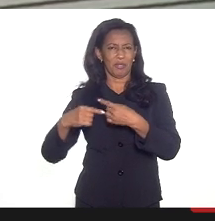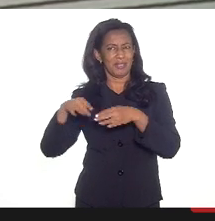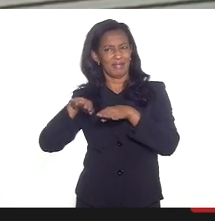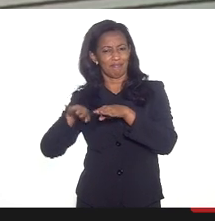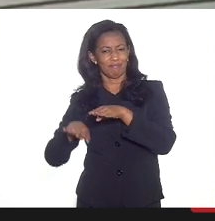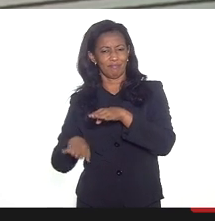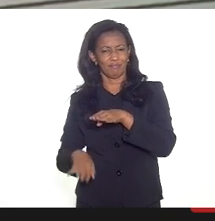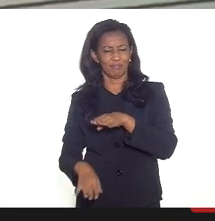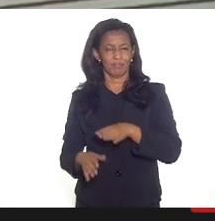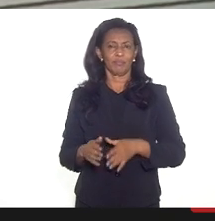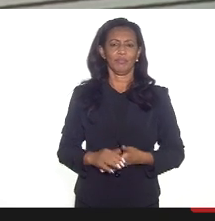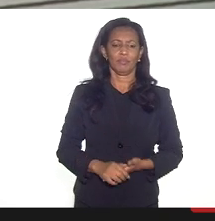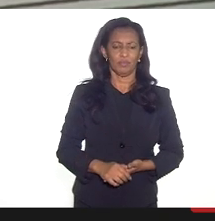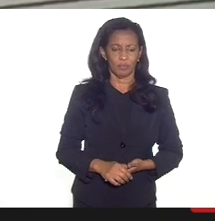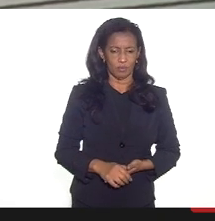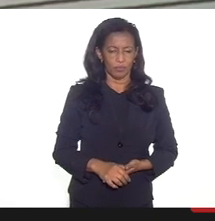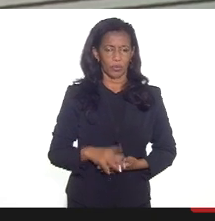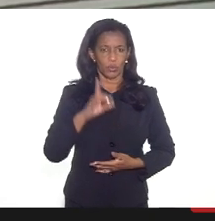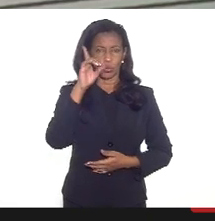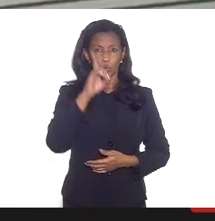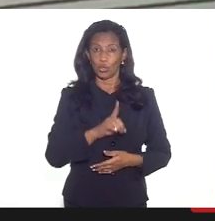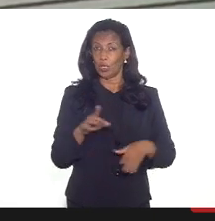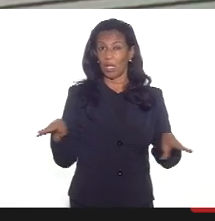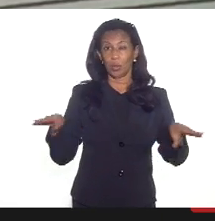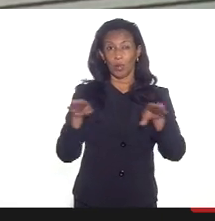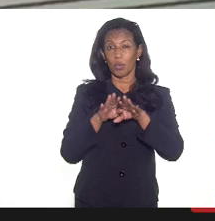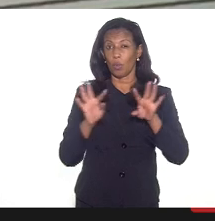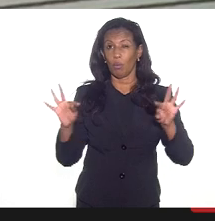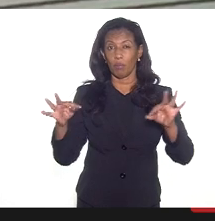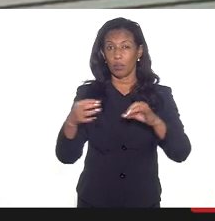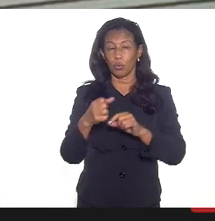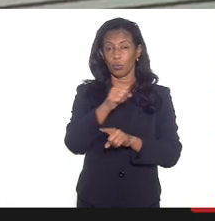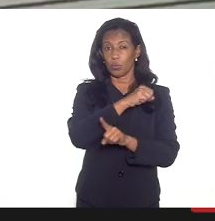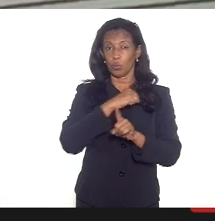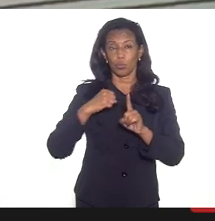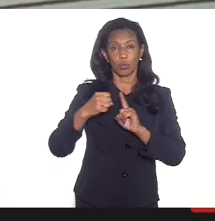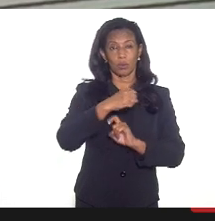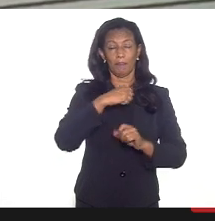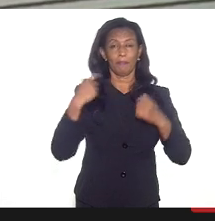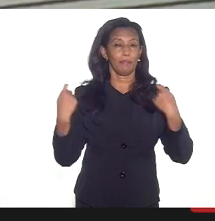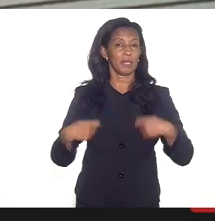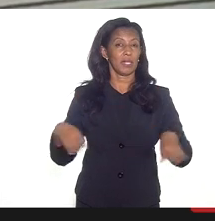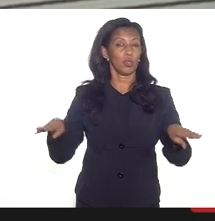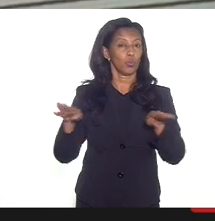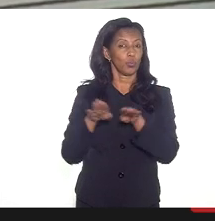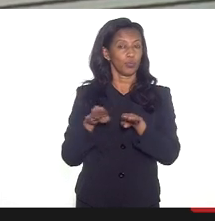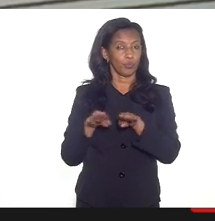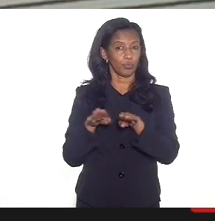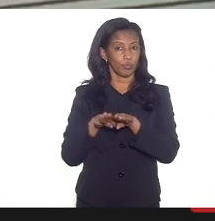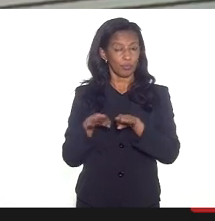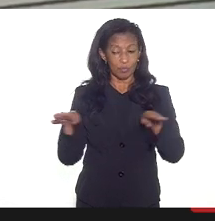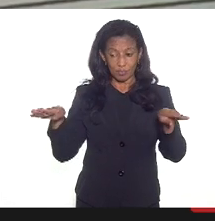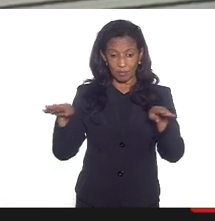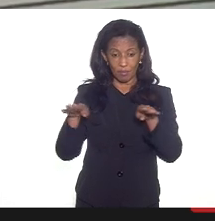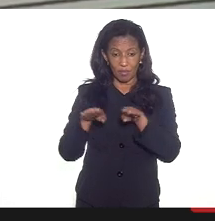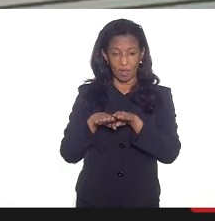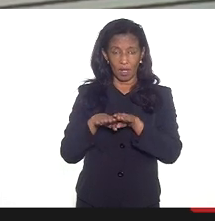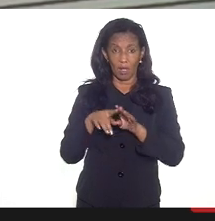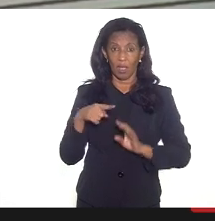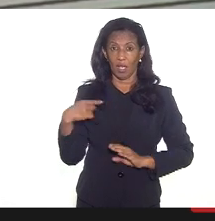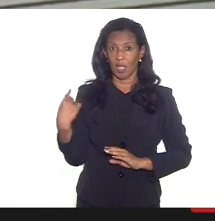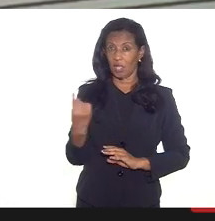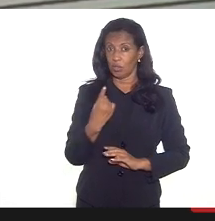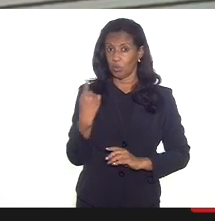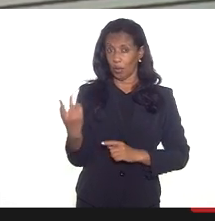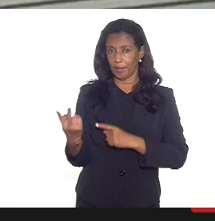gente tem que internalizar que o direito é igual para todos, a sociedade precisa de igualdade, e essa igualdade é só em nosso